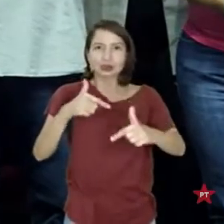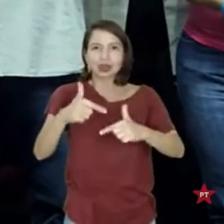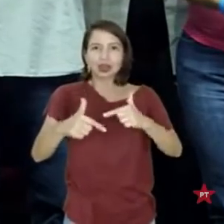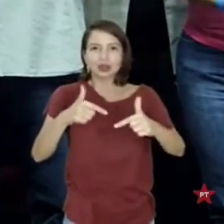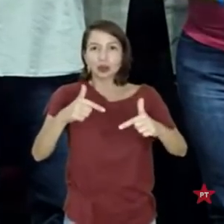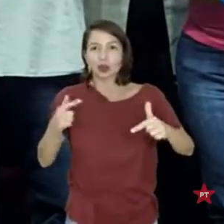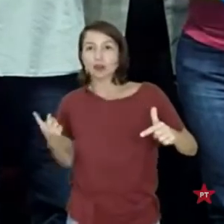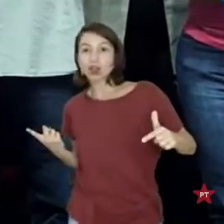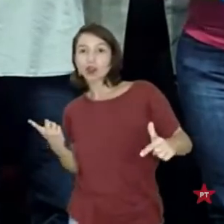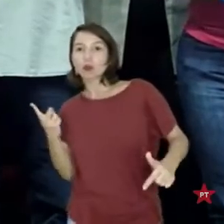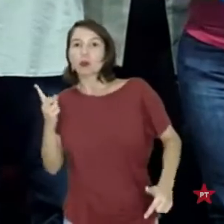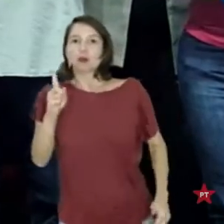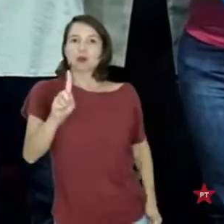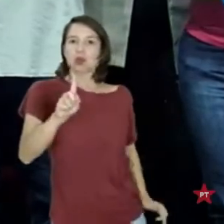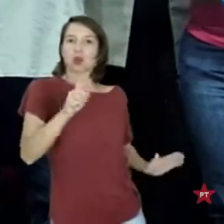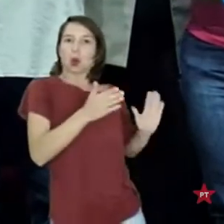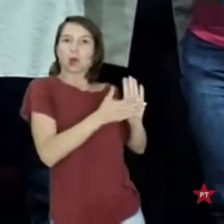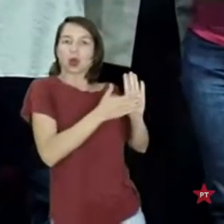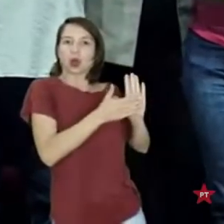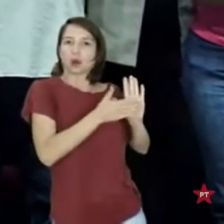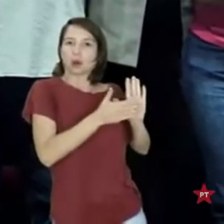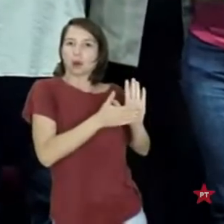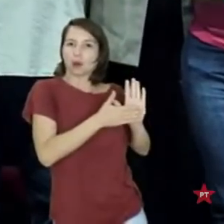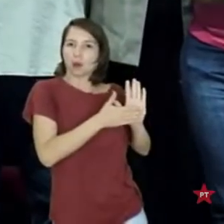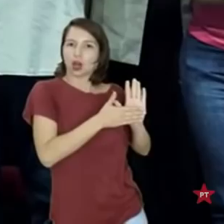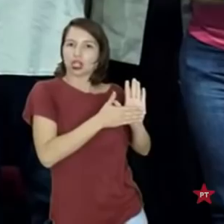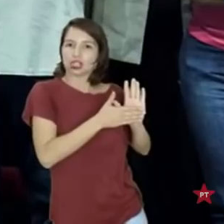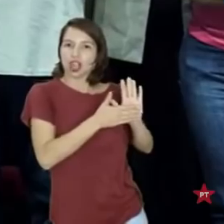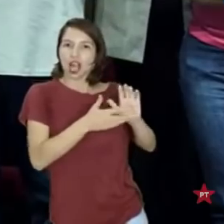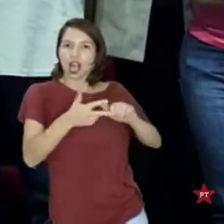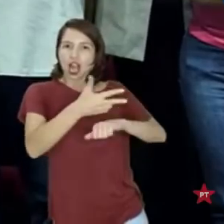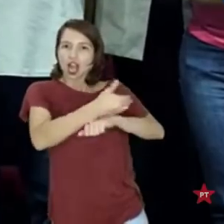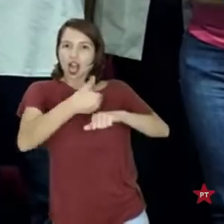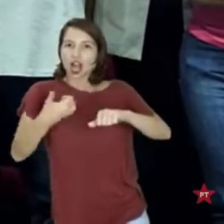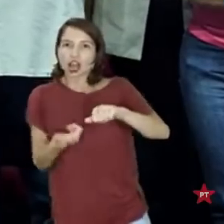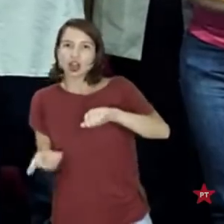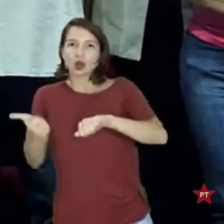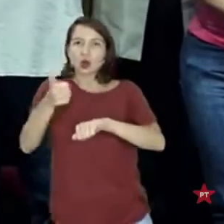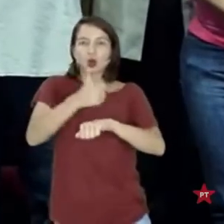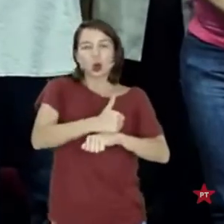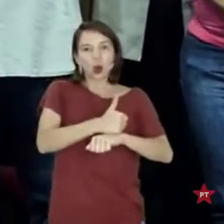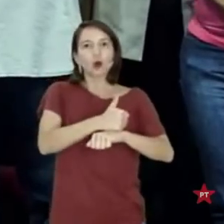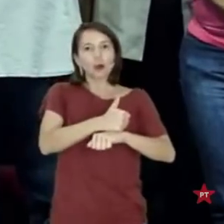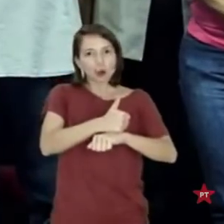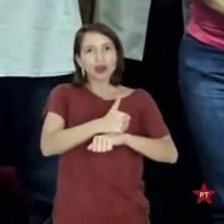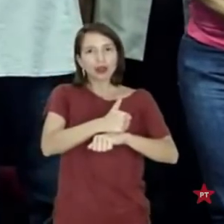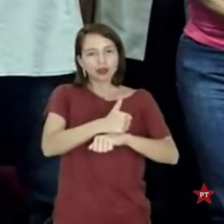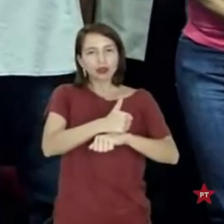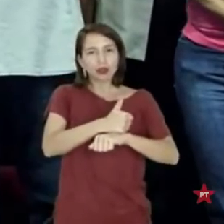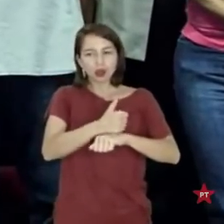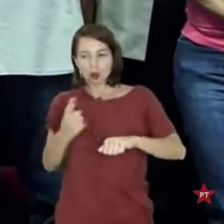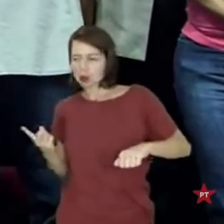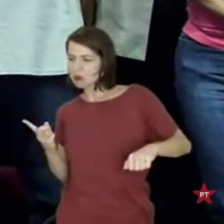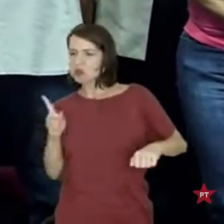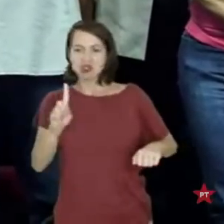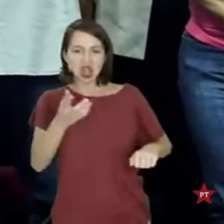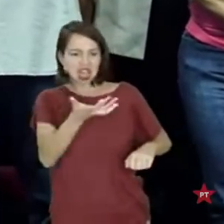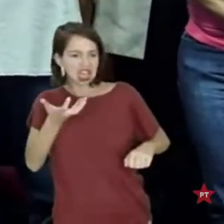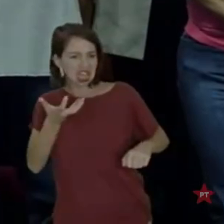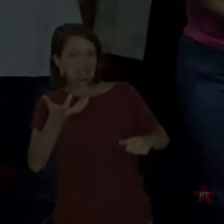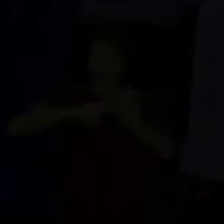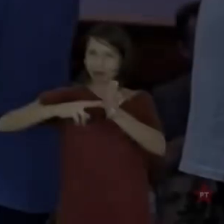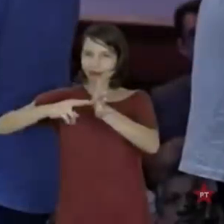Aparece alguém para tentar destruir as políticas de avanços sociais que o povo